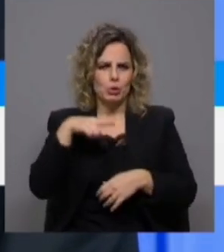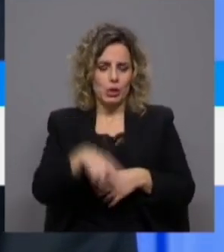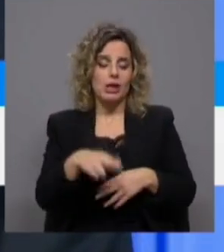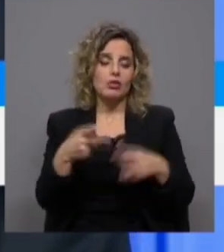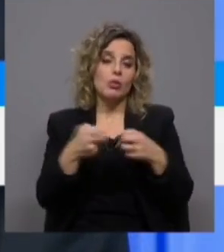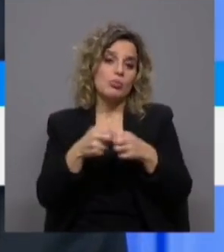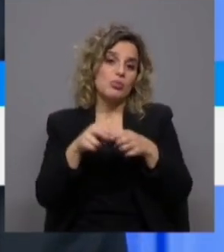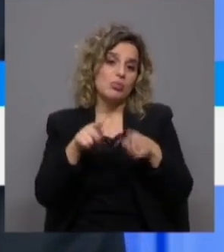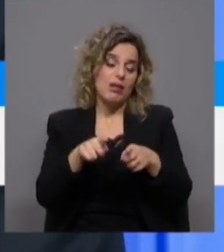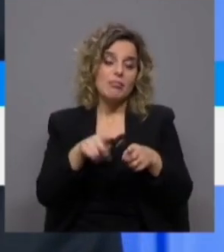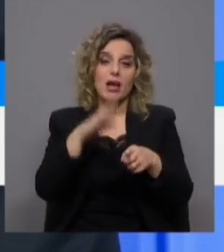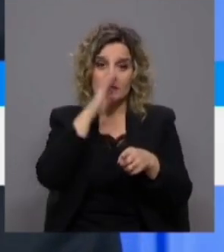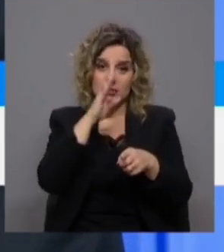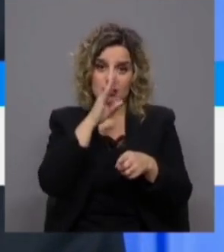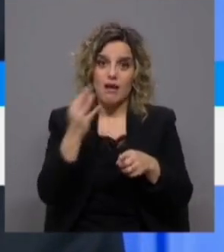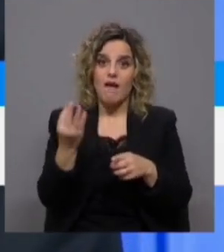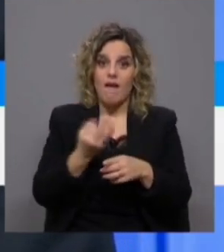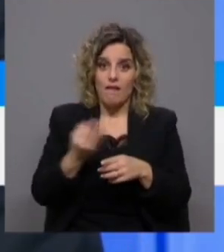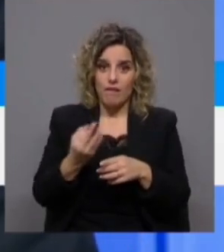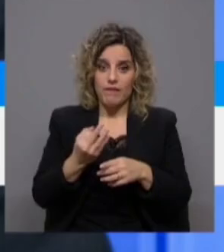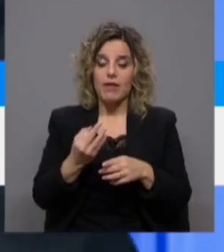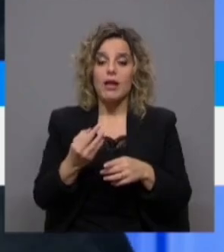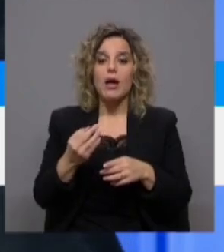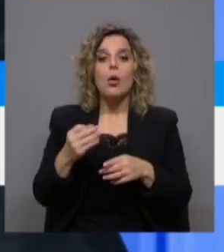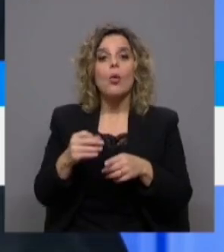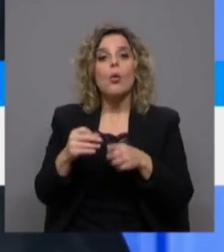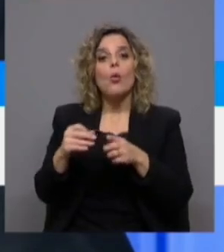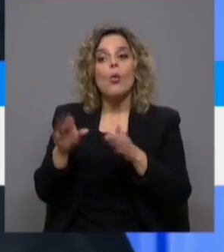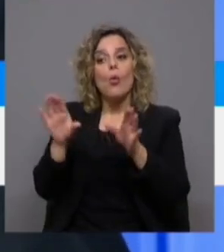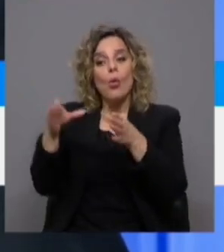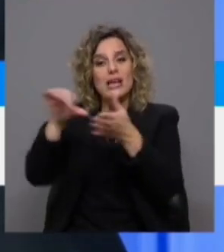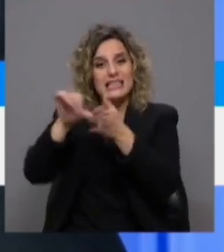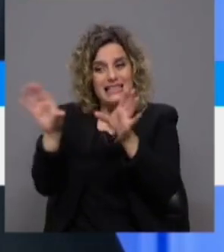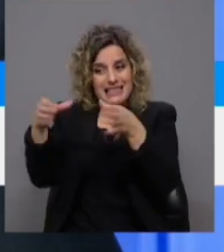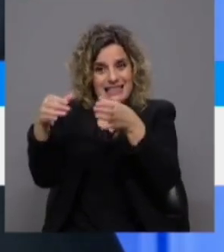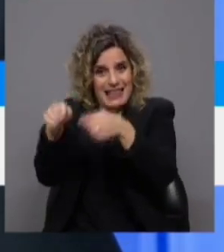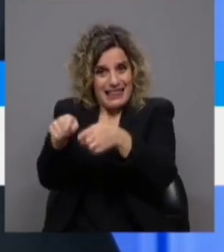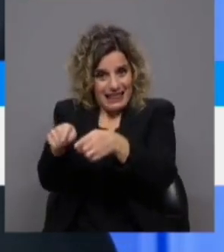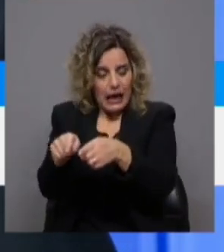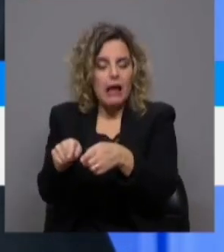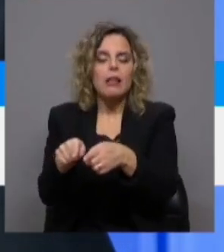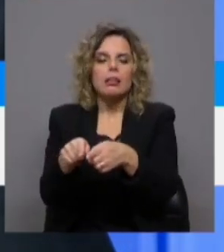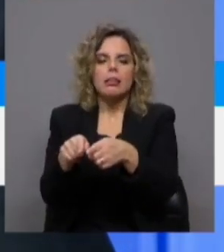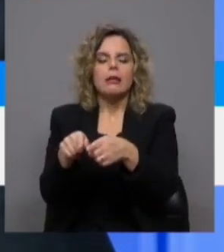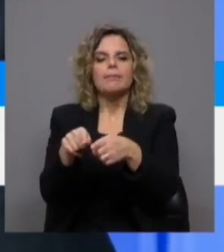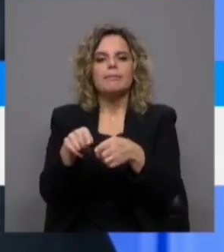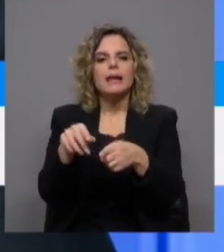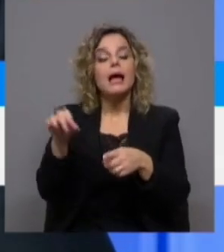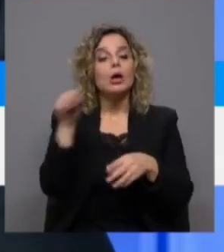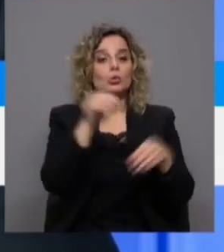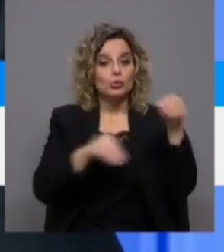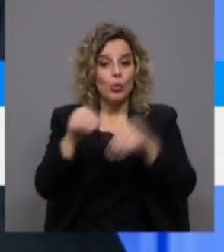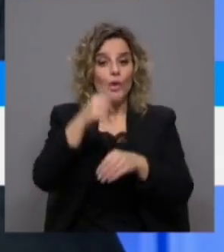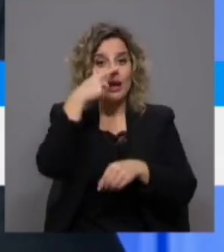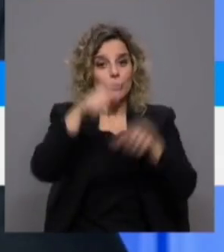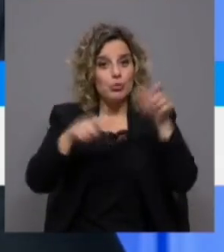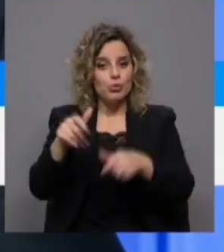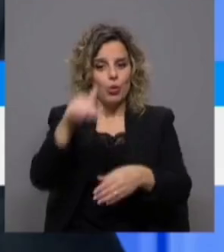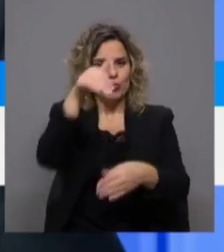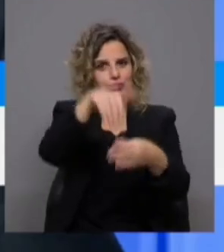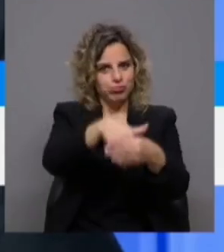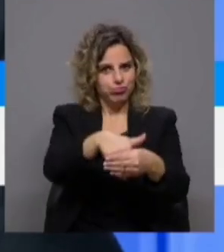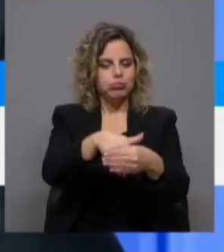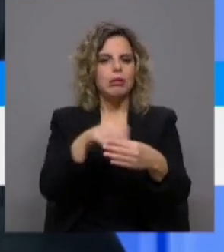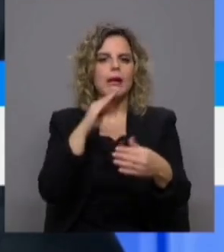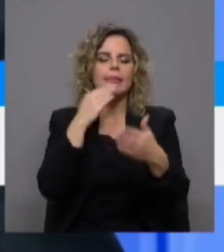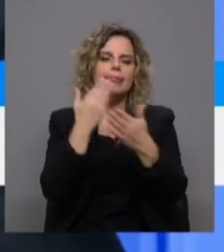tornaria ainda Pior se houvesse tentações para fazer um bloco Central é que as escolhas que os eleitores fazem quando vão a quando vão às urnas não são